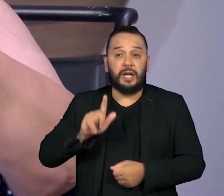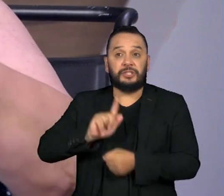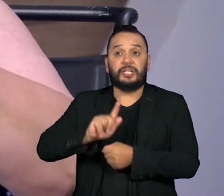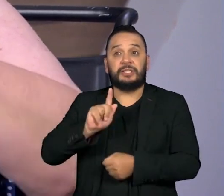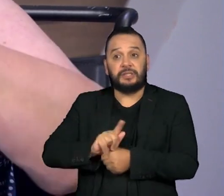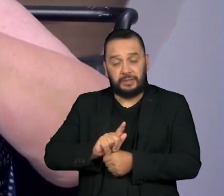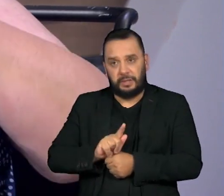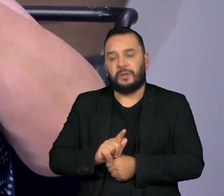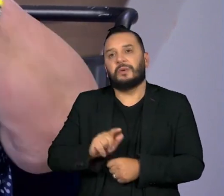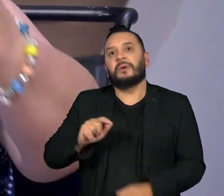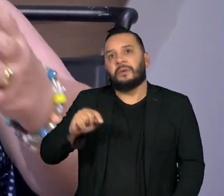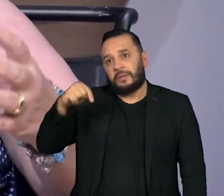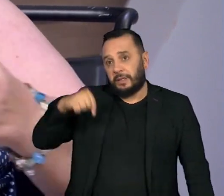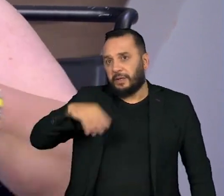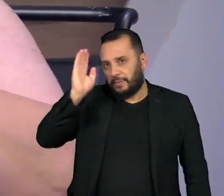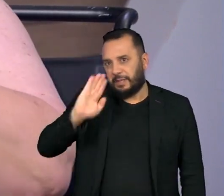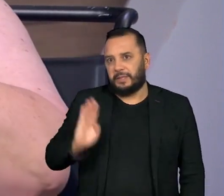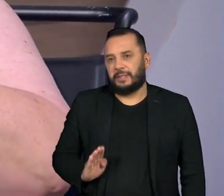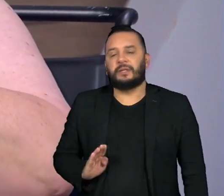gestando